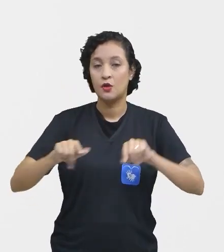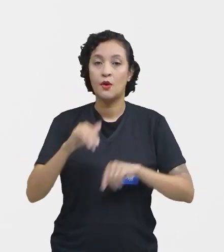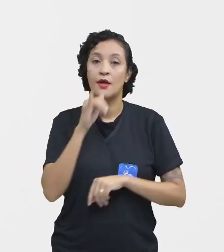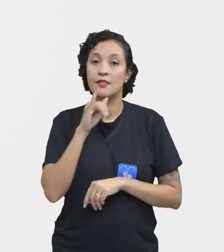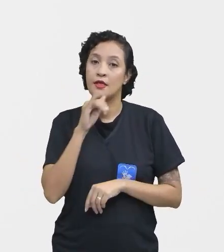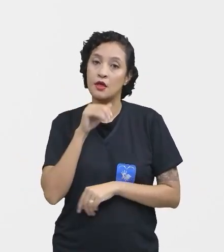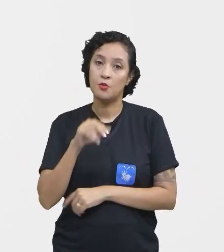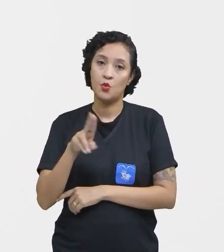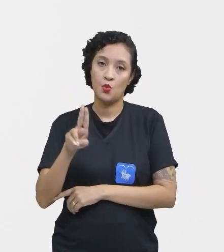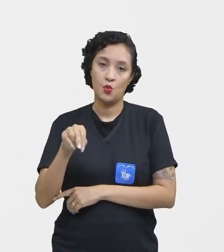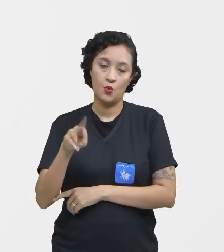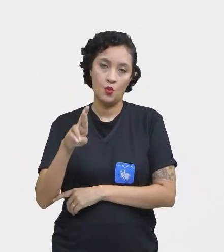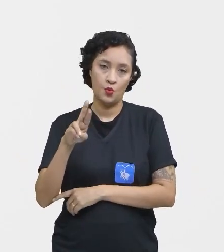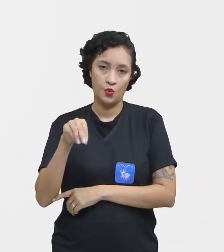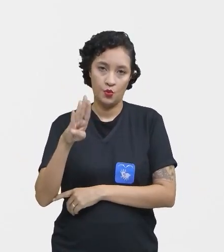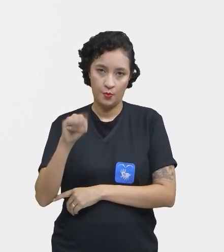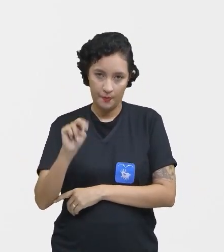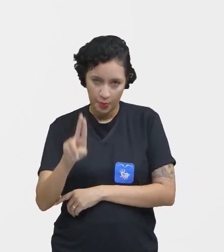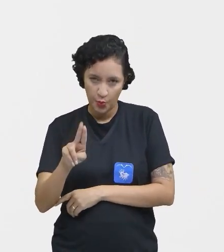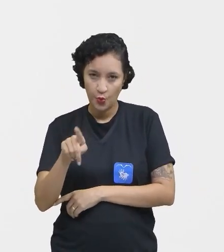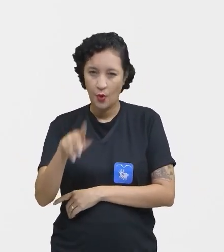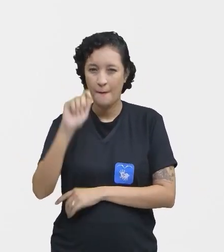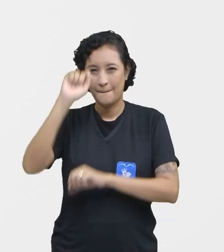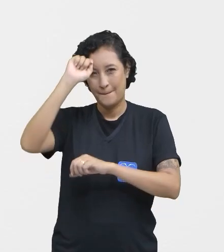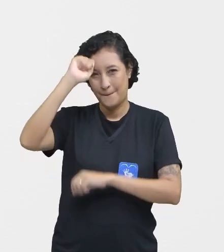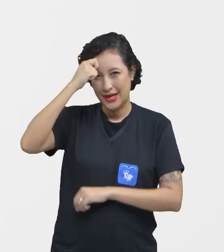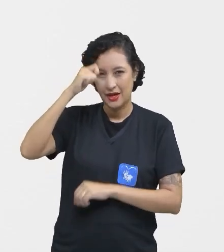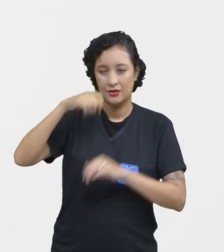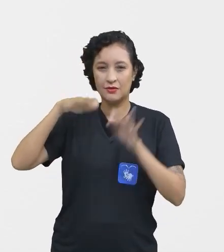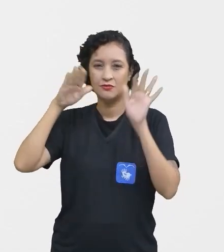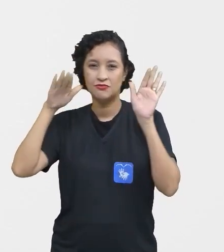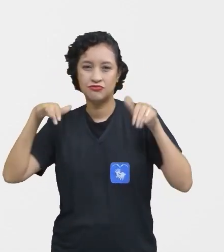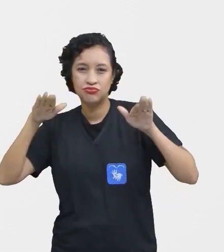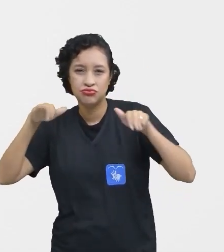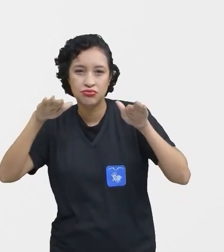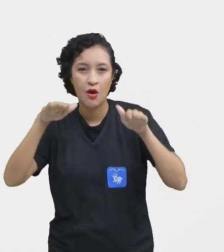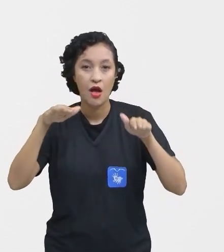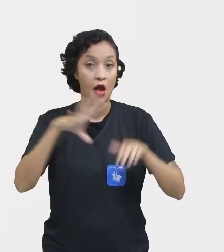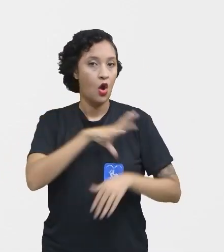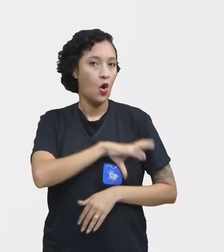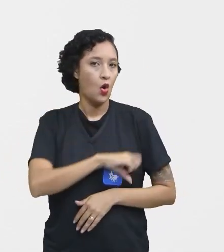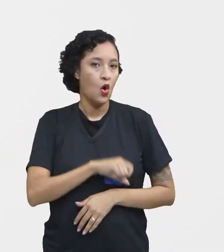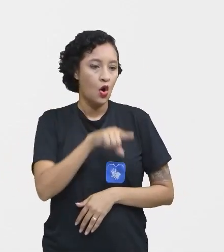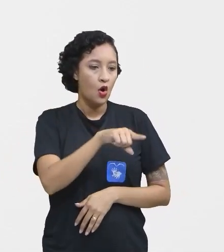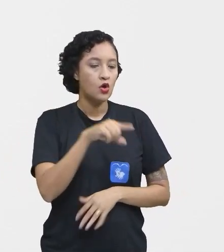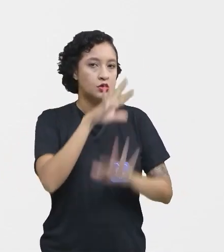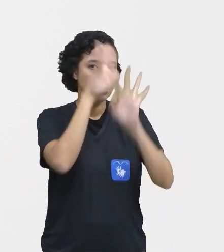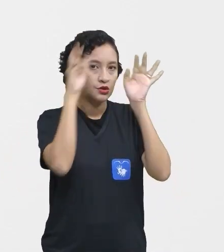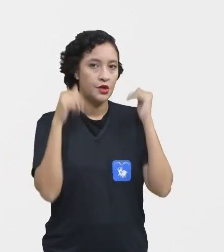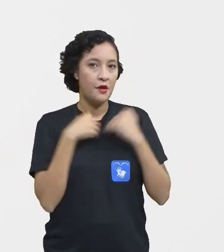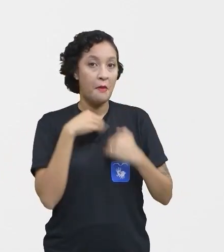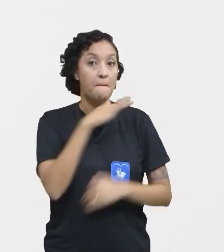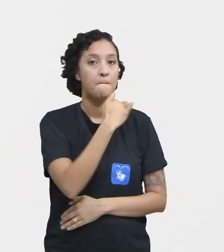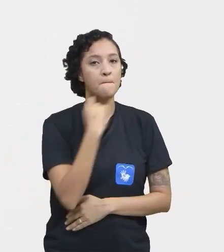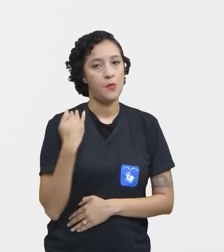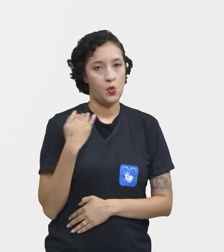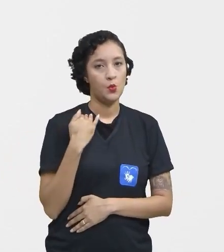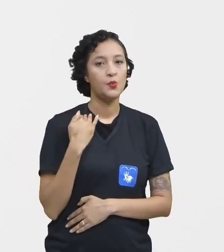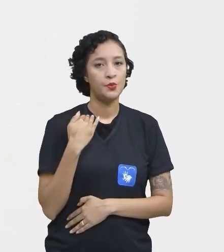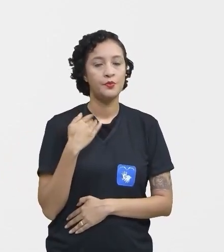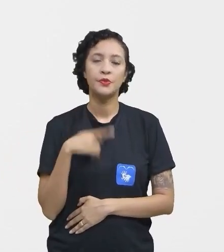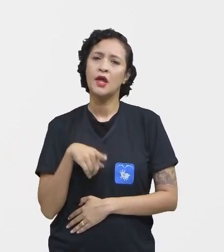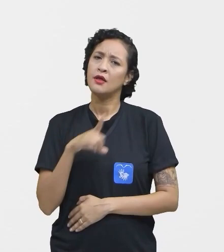alimentam basicamente de carcaças de grandes animais mortos. Então, as aves, elas possuem